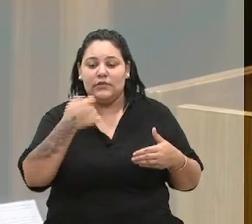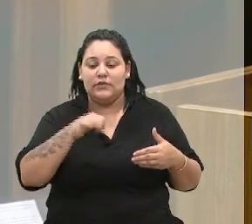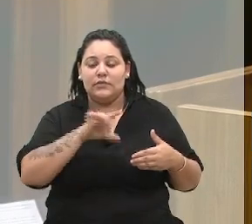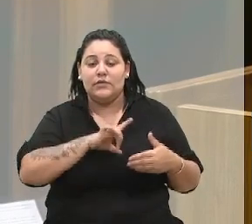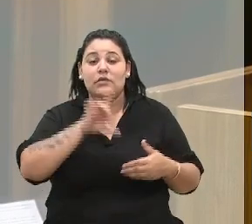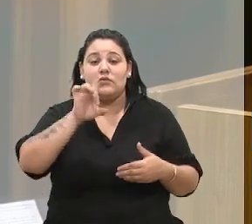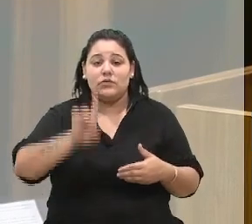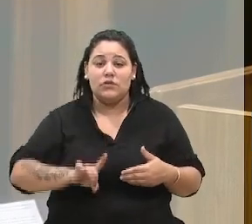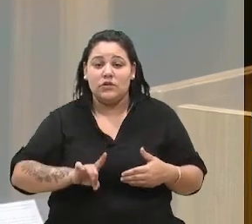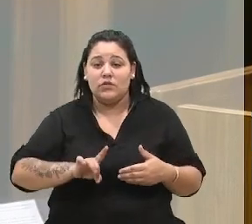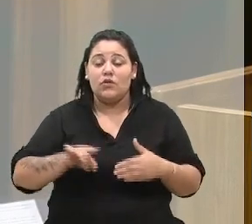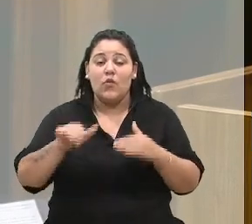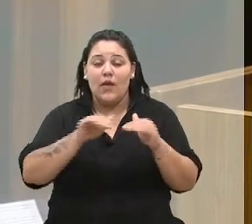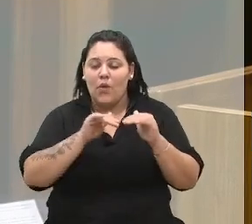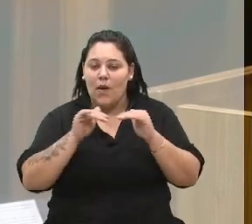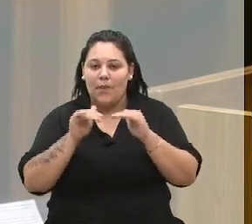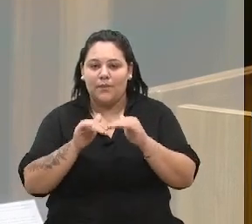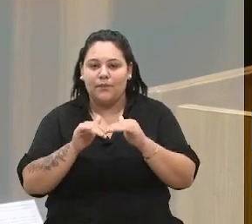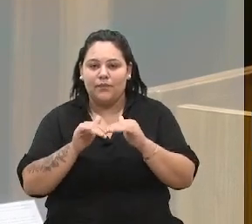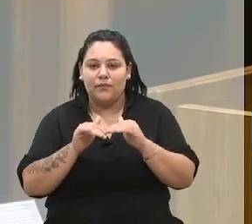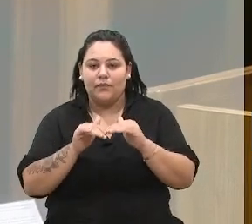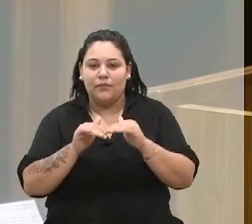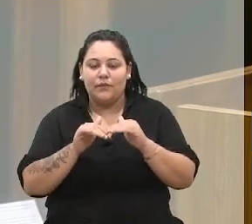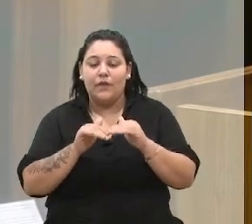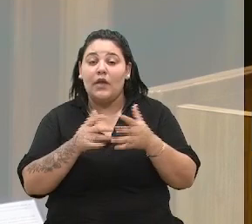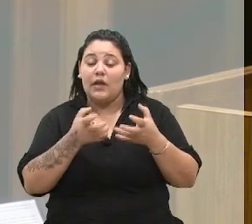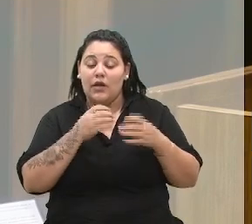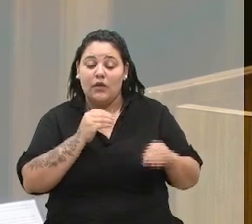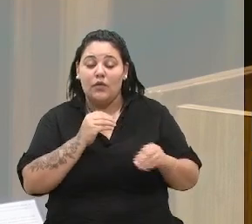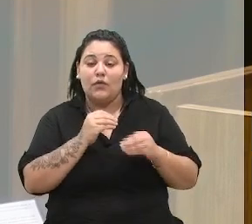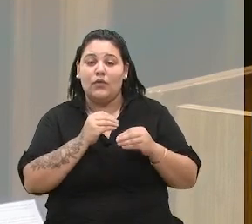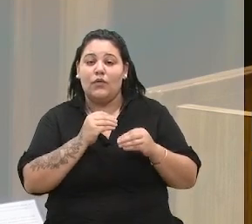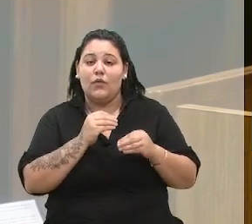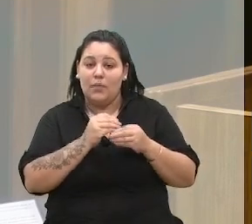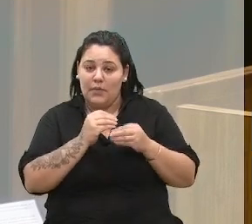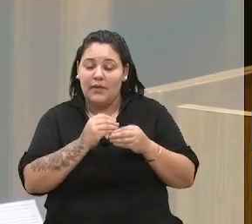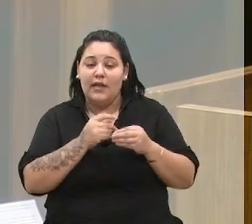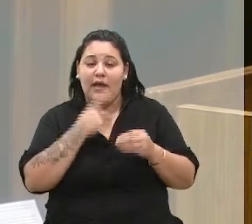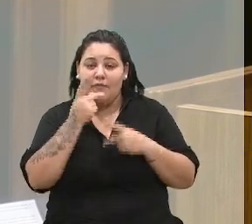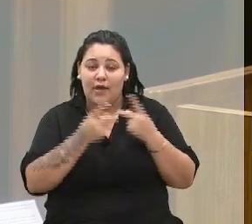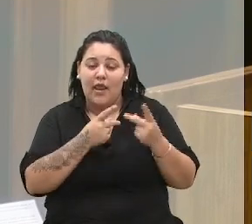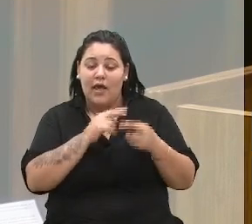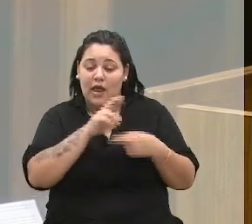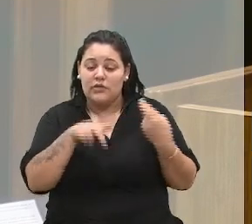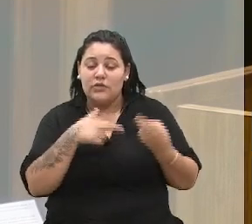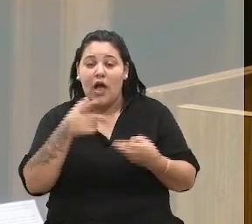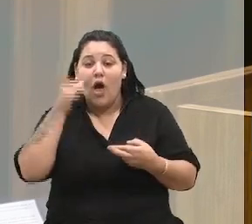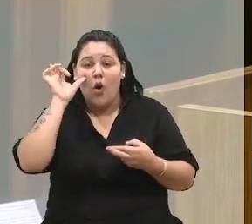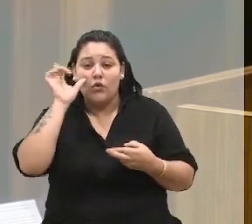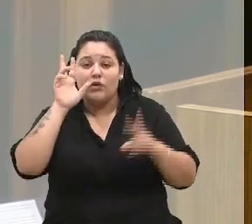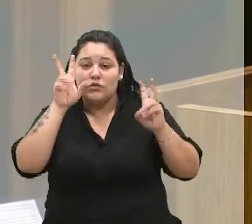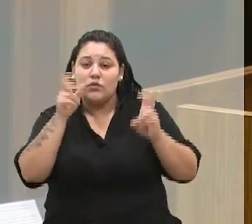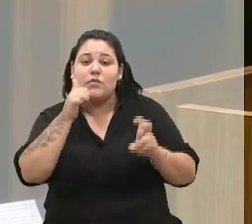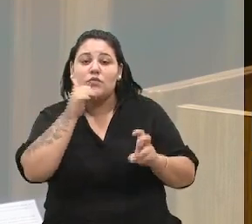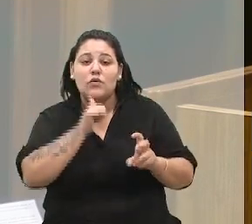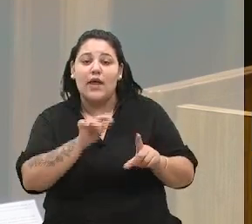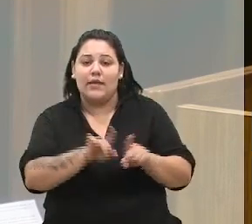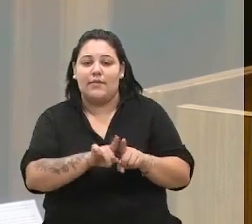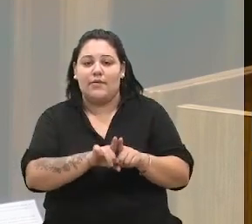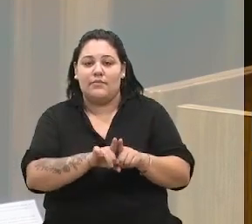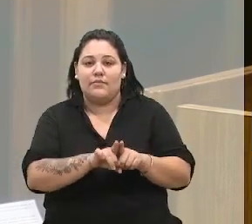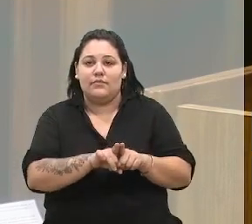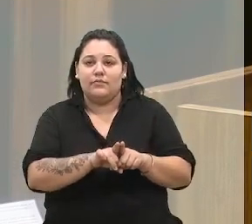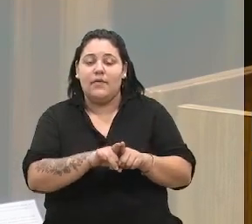E aqui eu quero pegar um gancho na minha fala, a respeito da fala de ontem aqui, das mulheres.